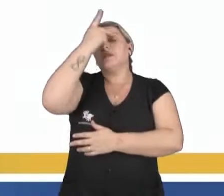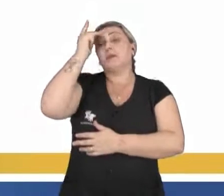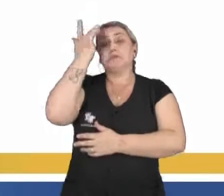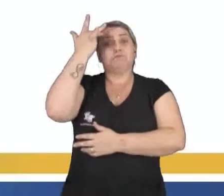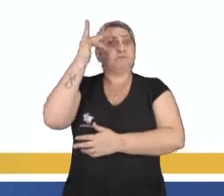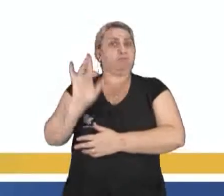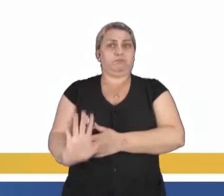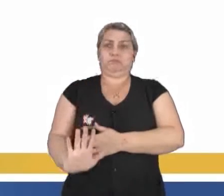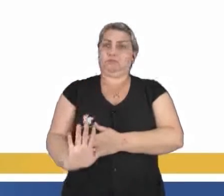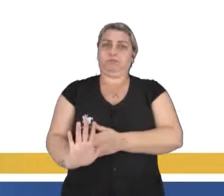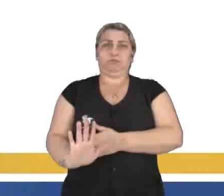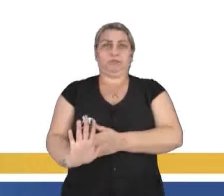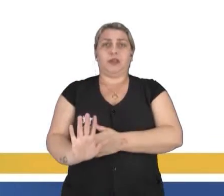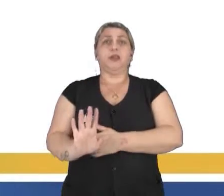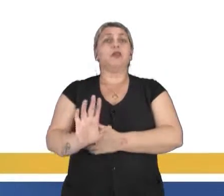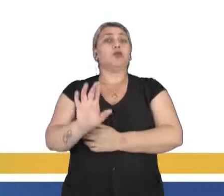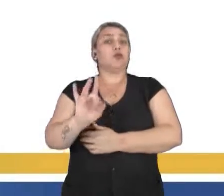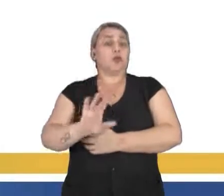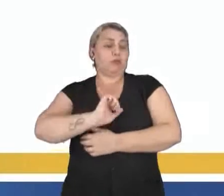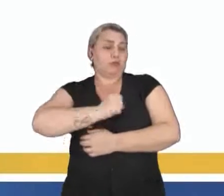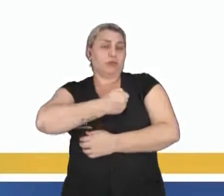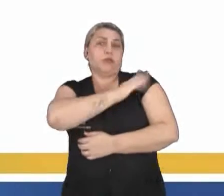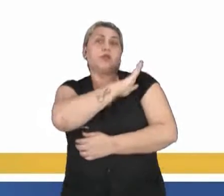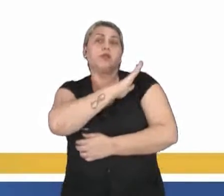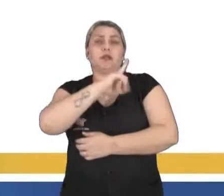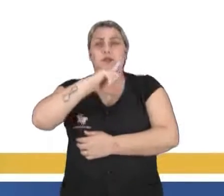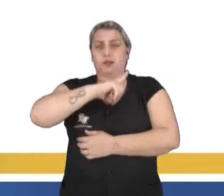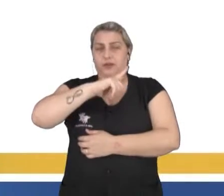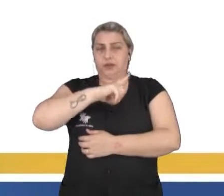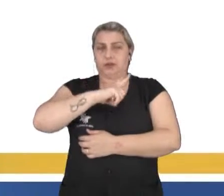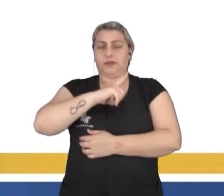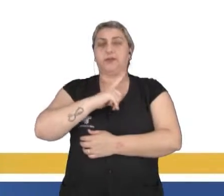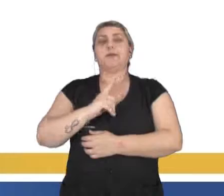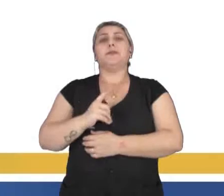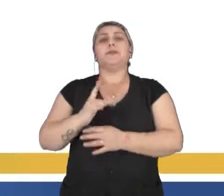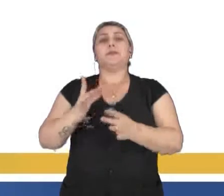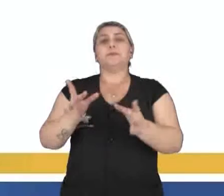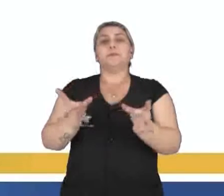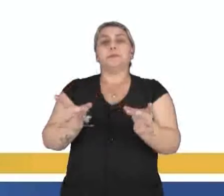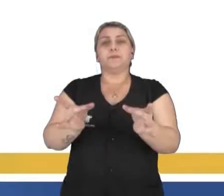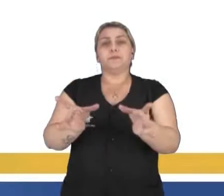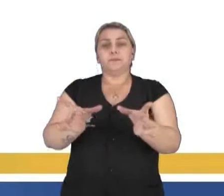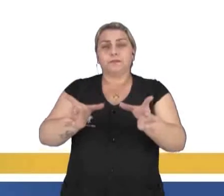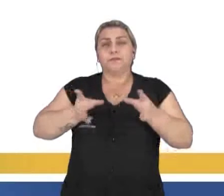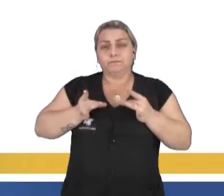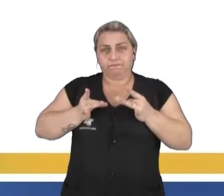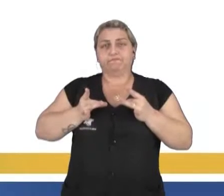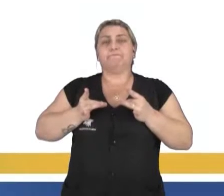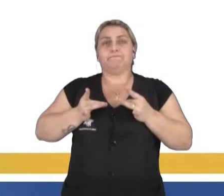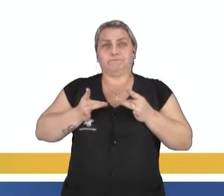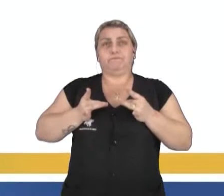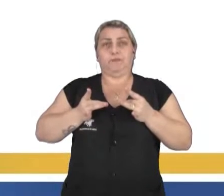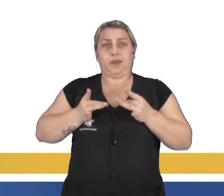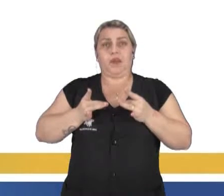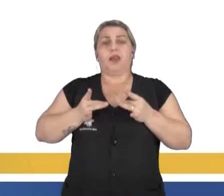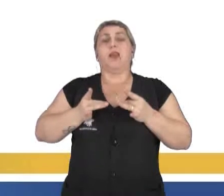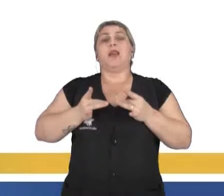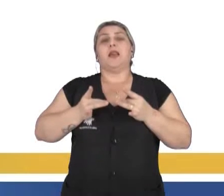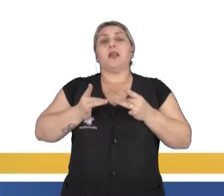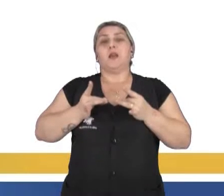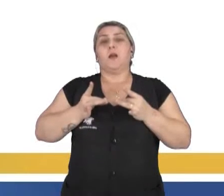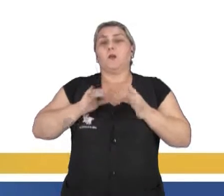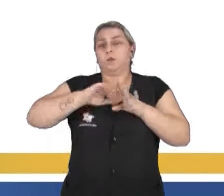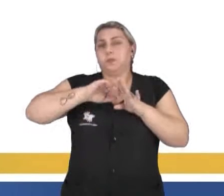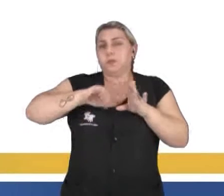essas pessoas que são racistas né Então essa é a oração subordinada adjetiva restritiva o restringe